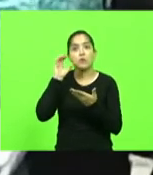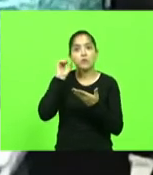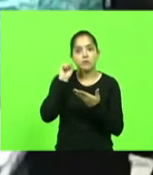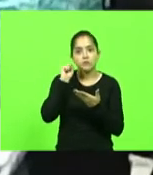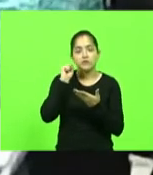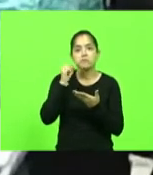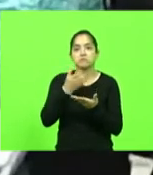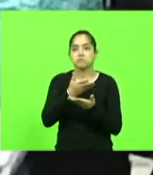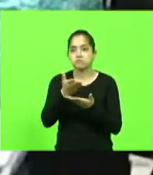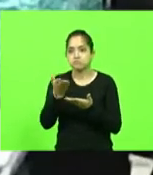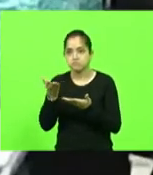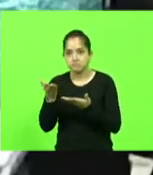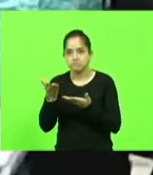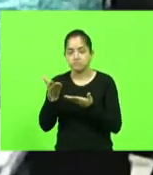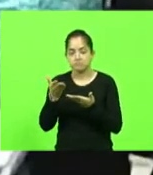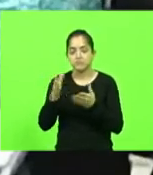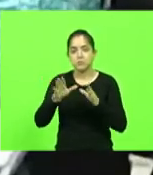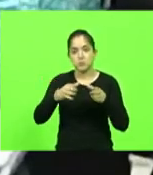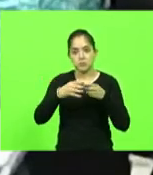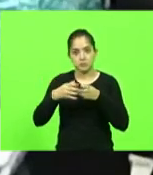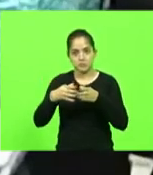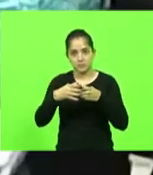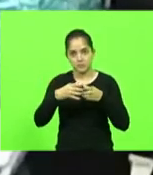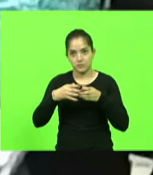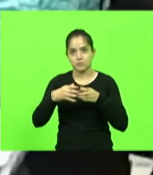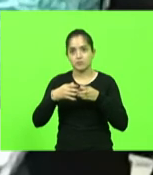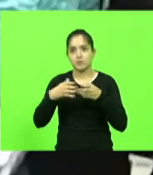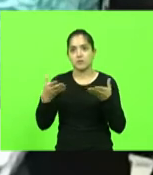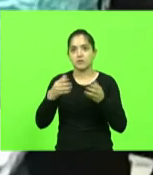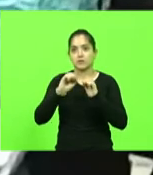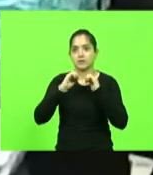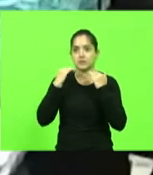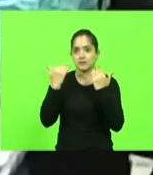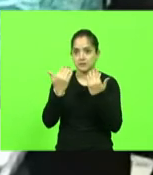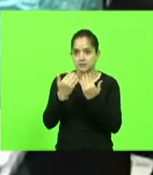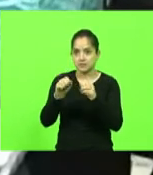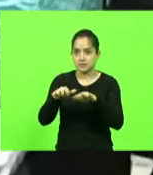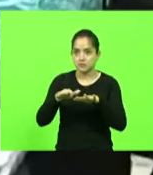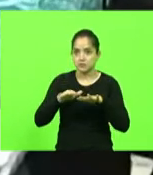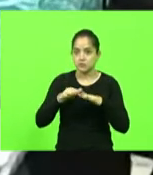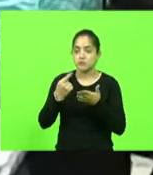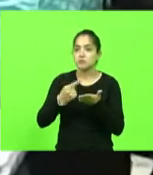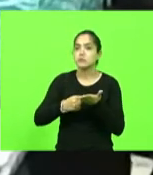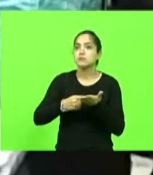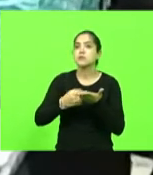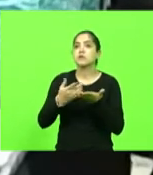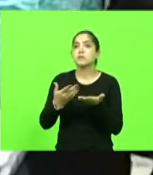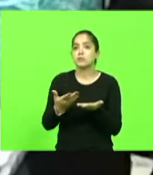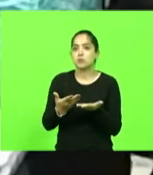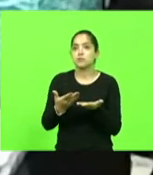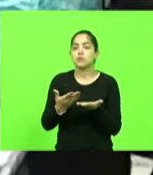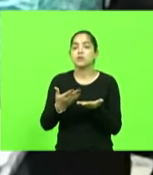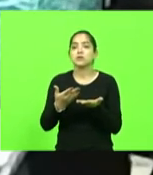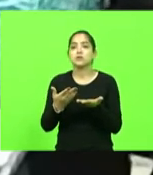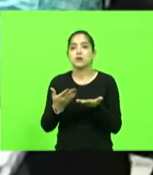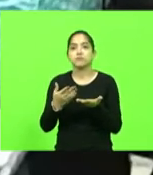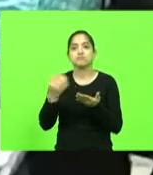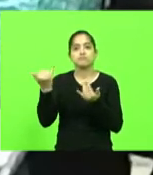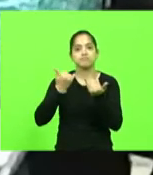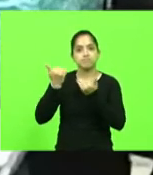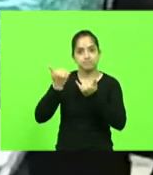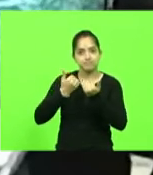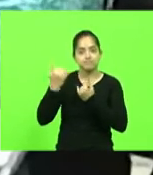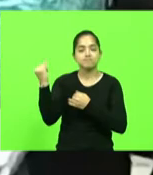demais integrantes também dessa audiência, que com certeza trarão informações e questões bem importantes